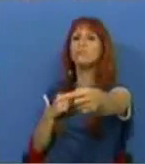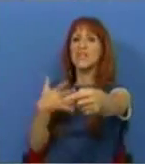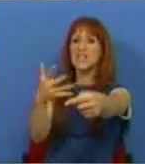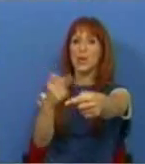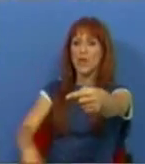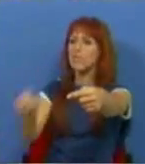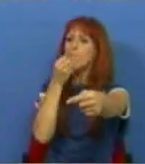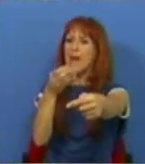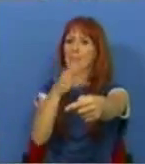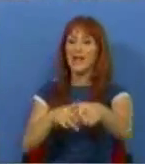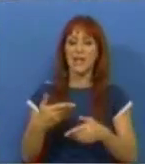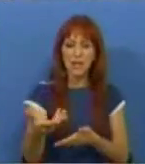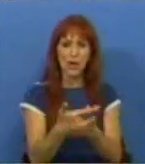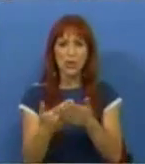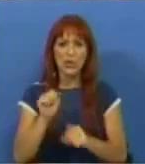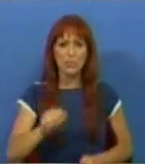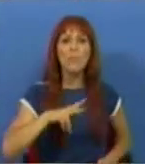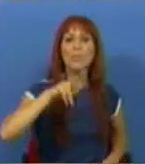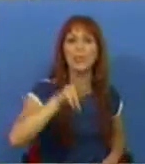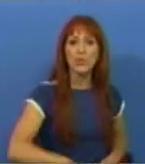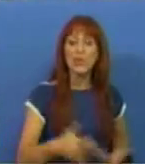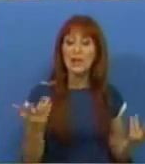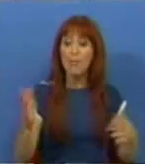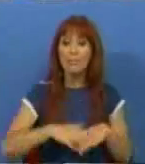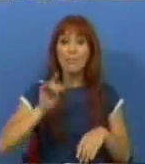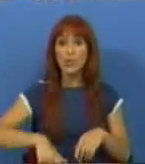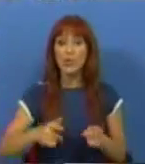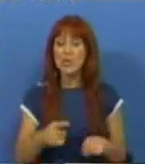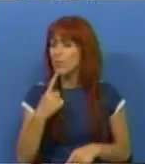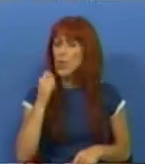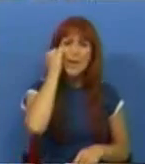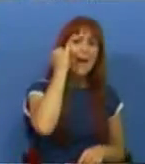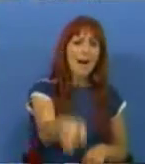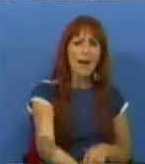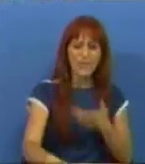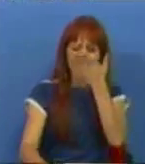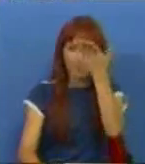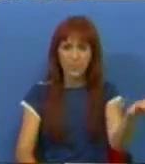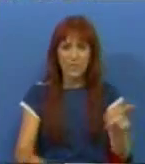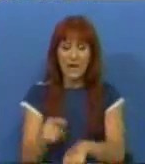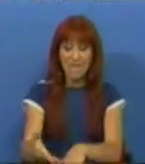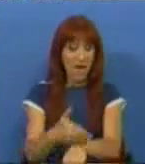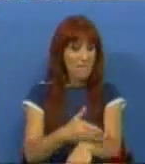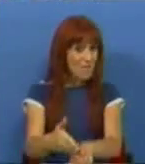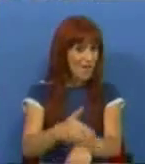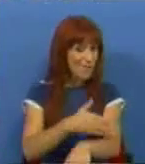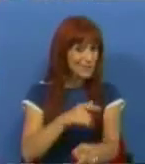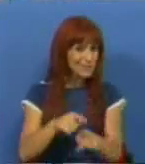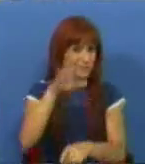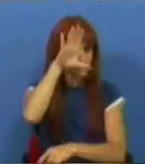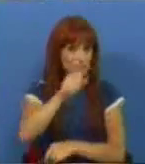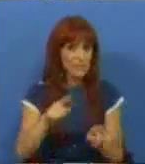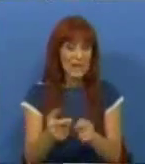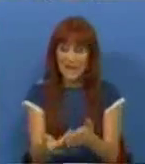anos perdidos na economia portuguesa. E é por isso mesmo que é tão grave que, nas vésperas do